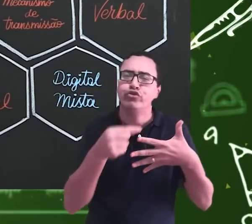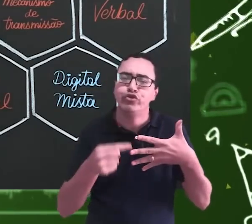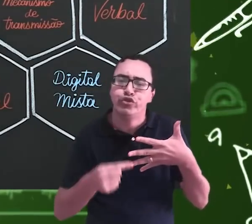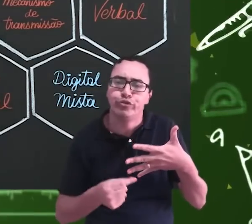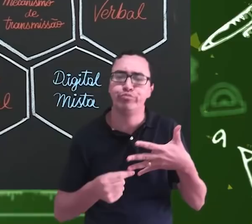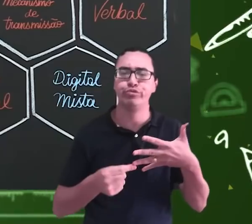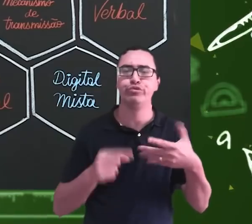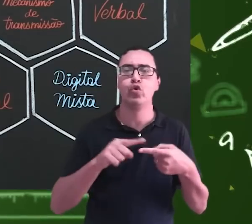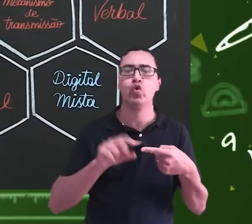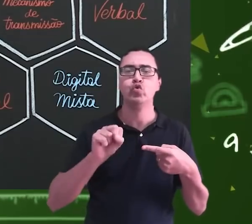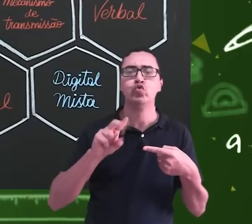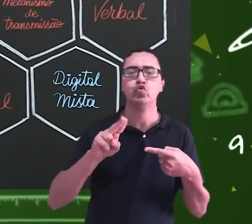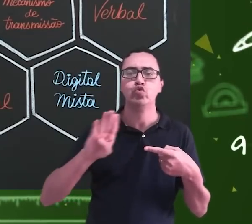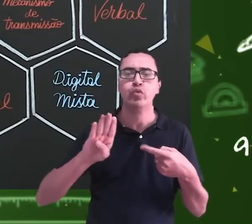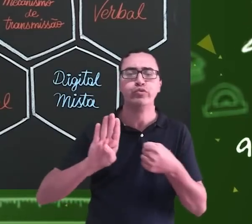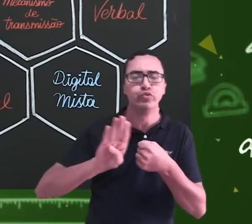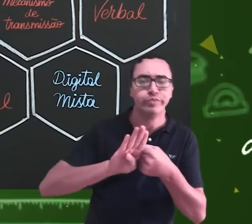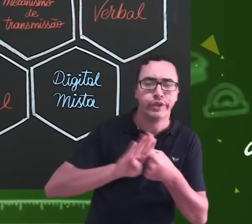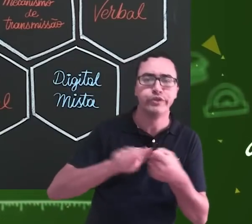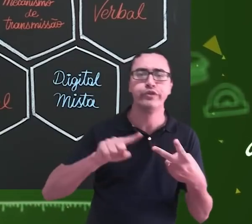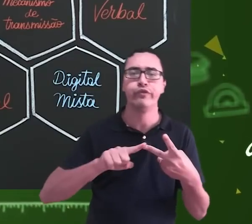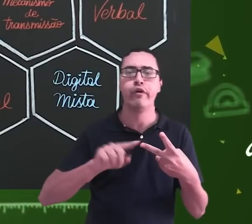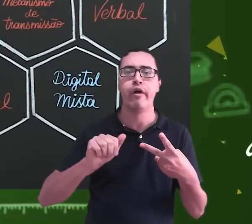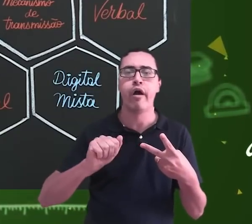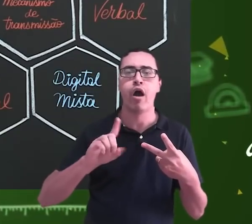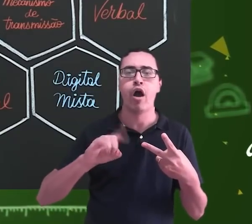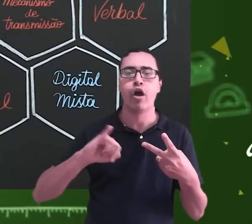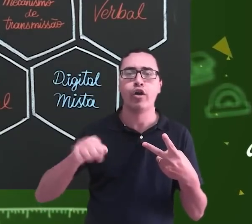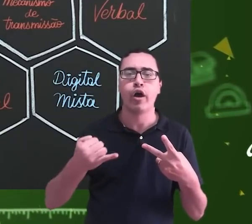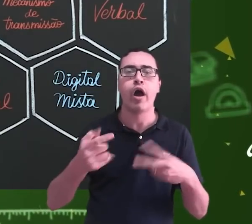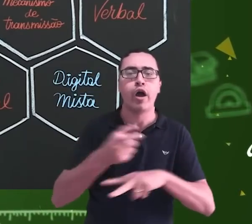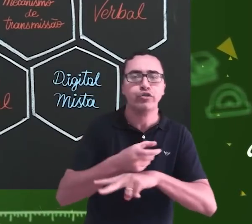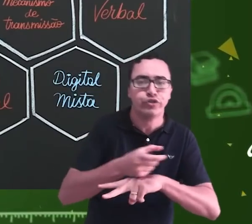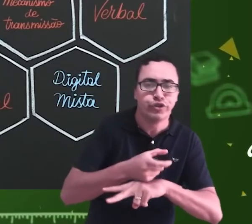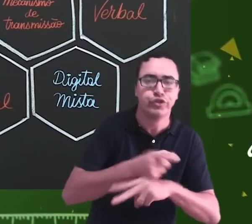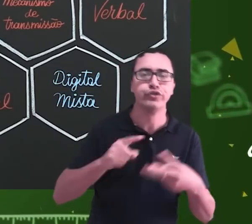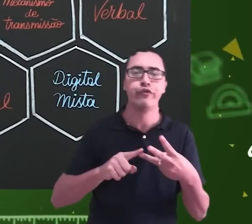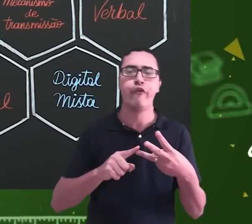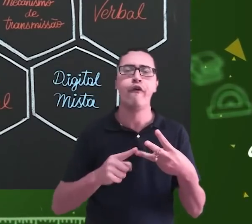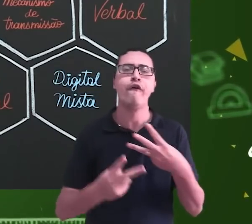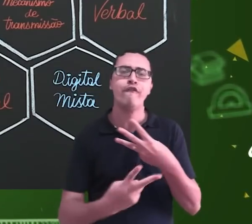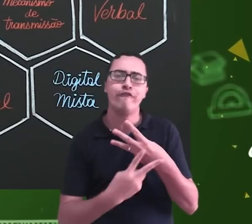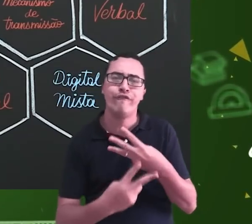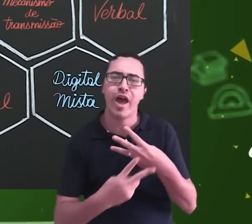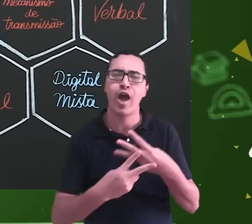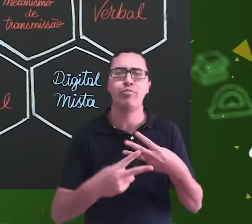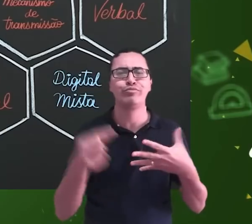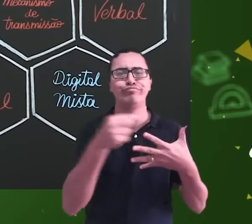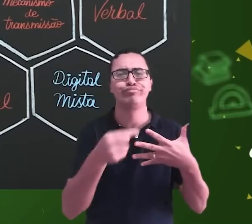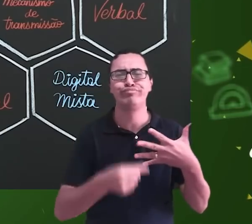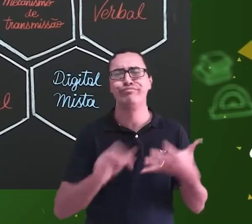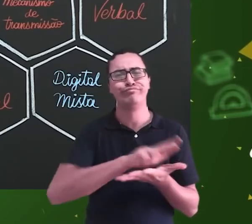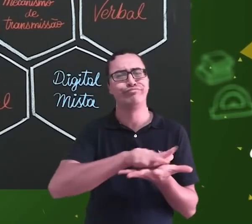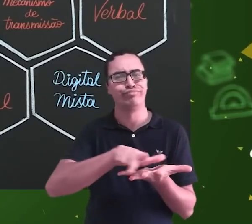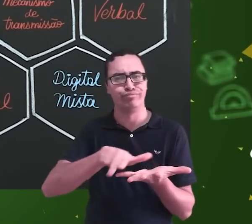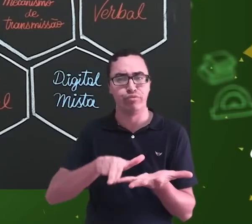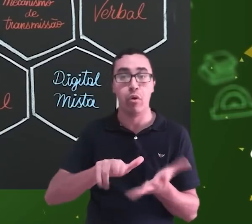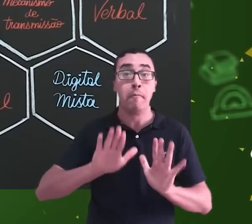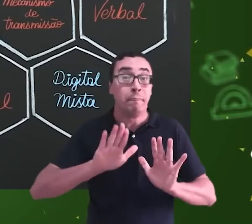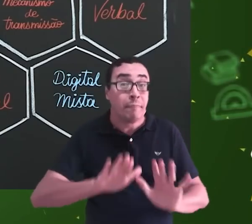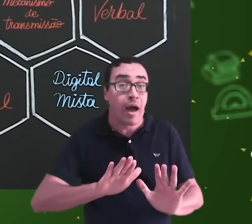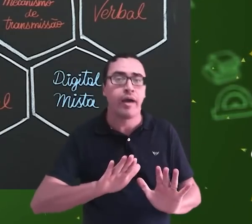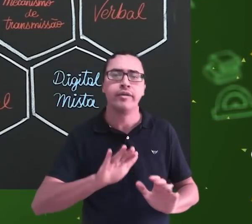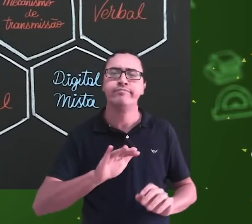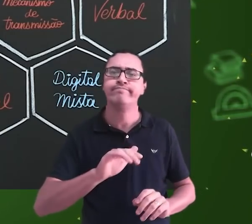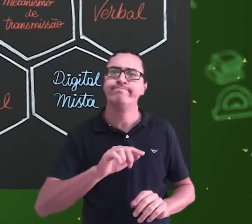adjetivos, tipos de verbos. Isso tudo gera no início para a gente uma grande confusão. Mas não vamos esquecer o foco, que é o quê?